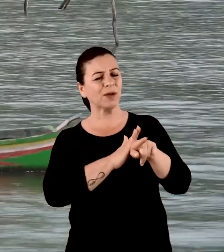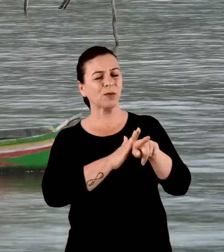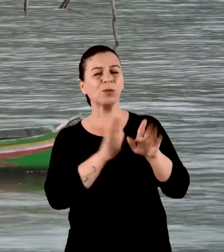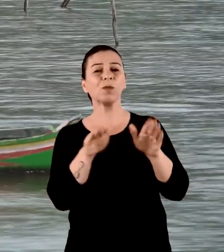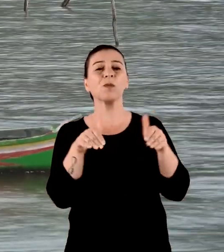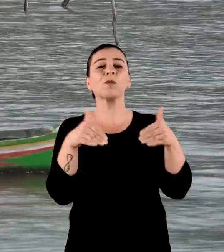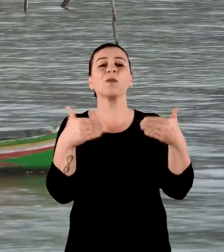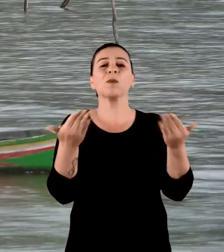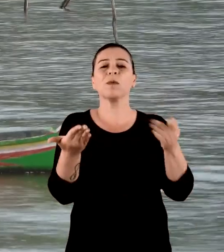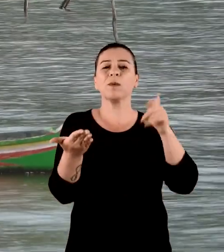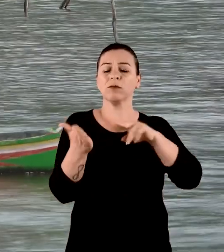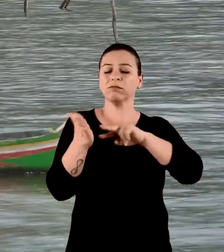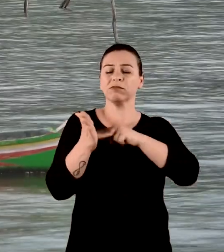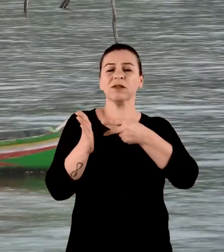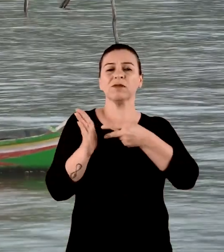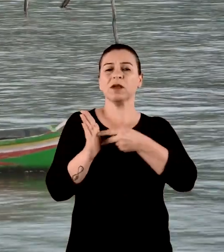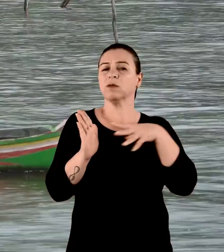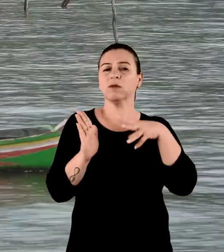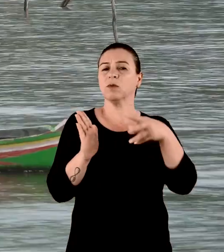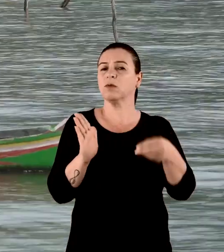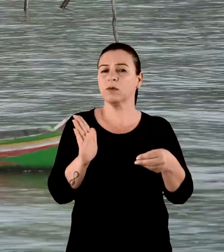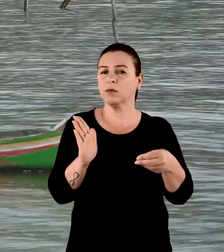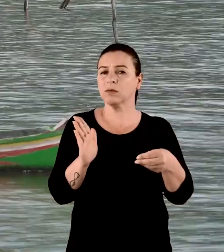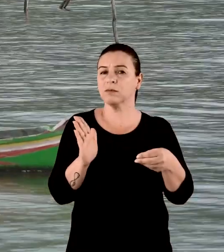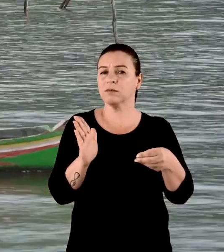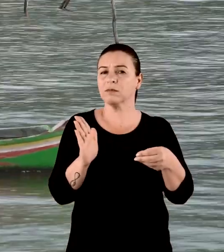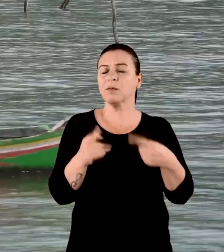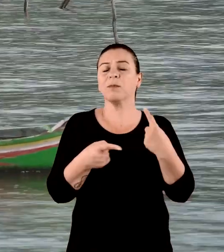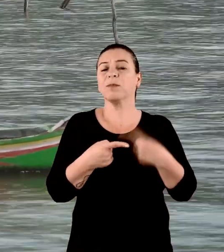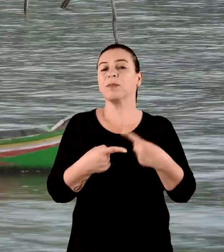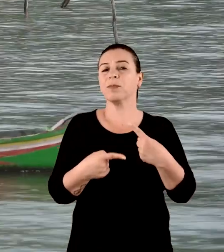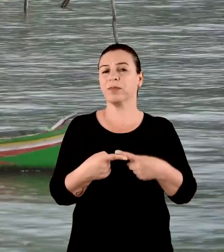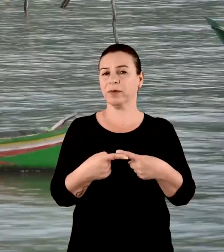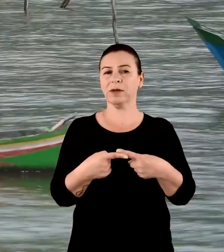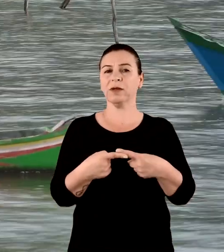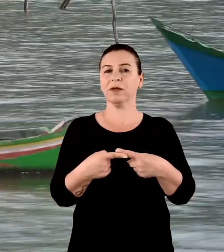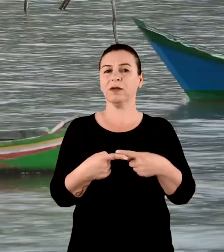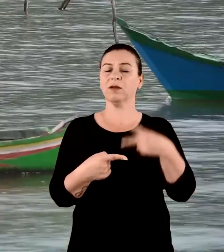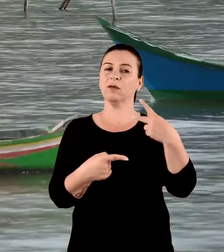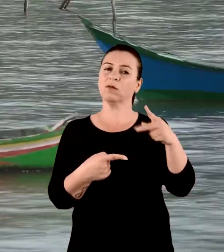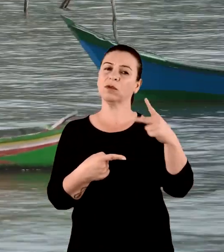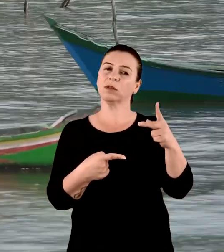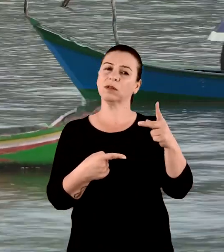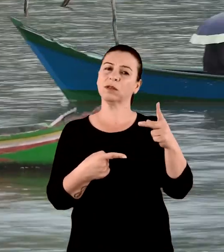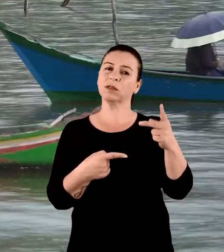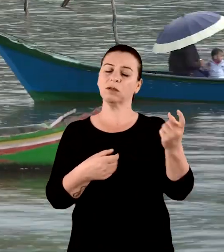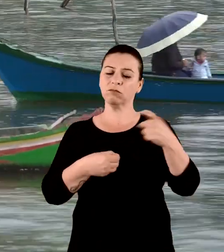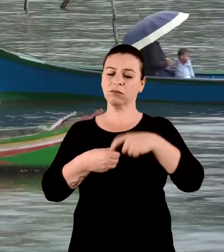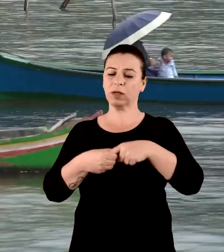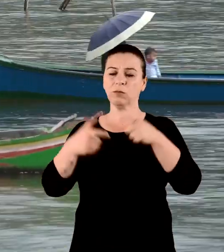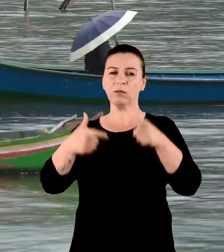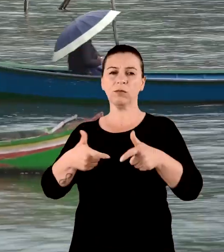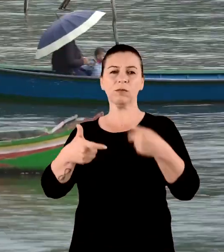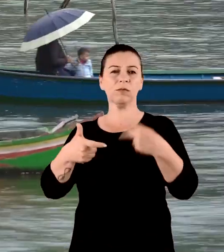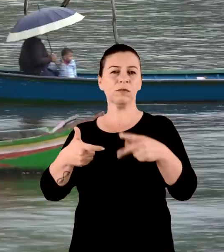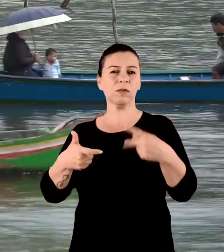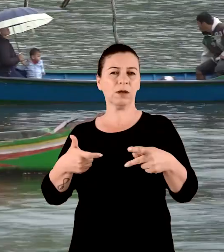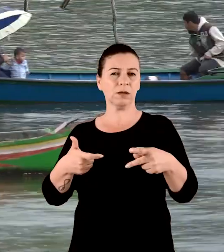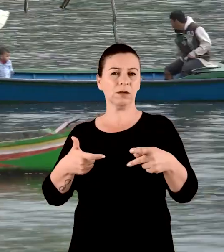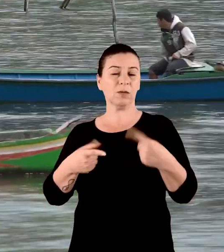Aí eu pergunto, qual é o significado de tudo isso? O porquê você vem para um lugar